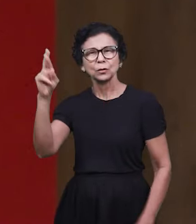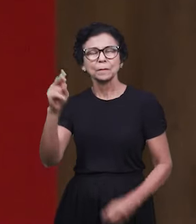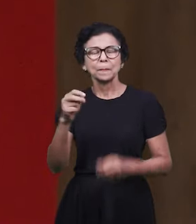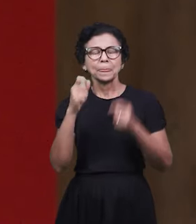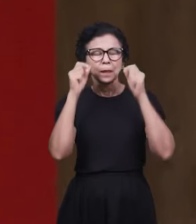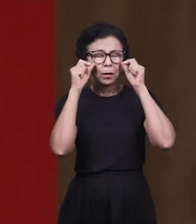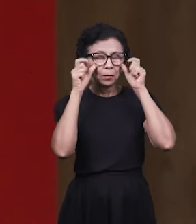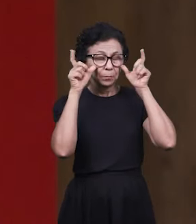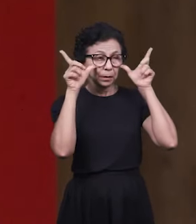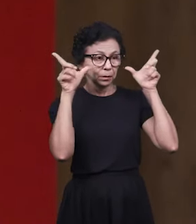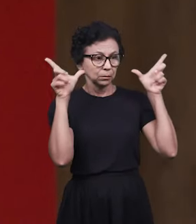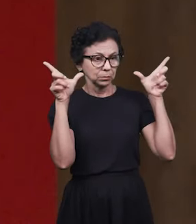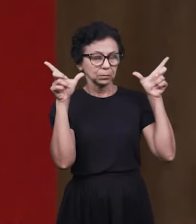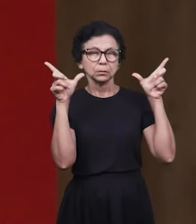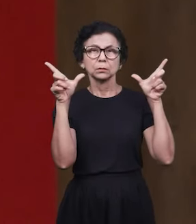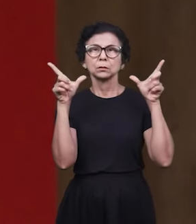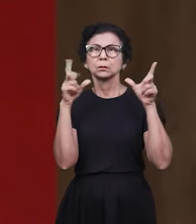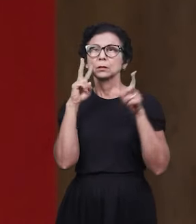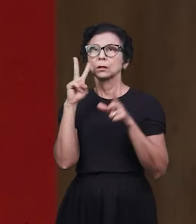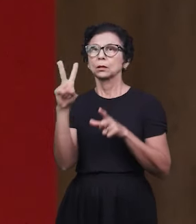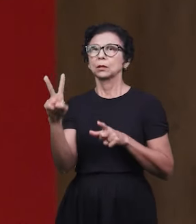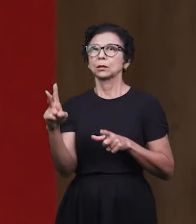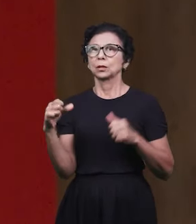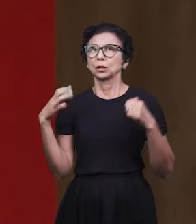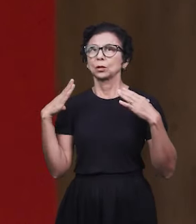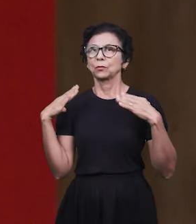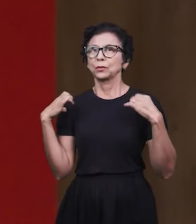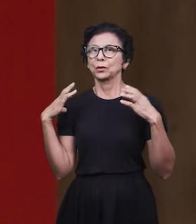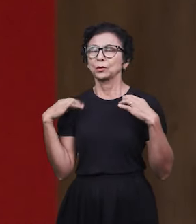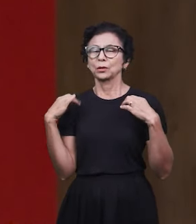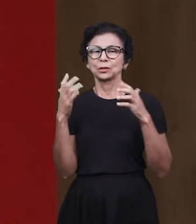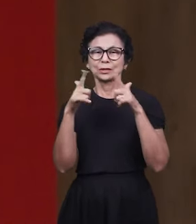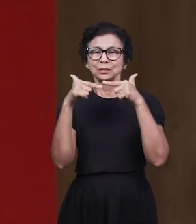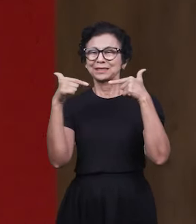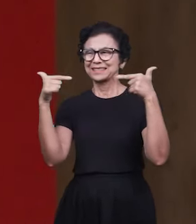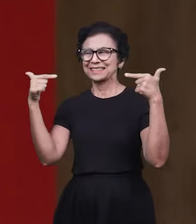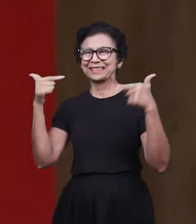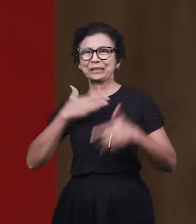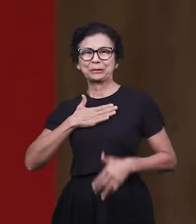abri os olhos, na minha frente um anjo. Ele deu um sorriso para mim